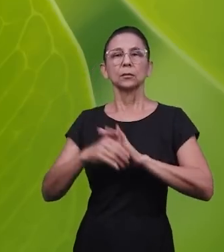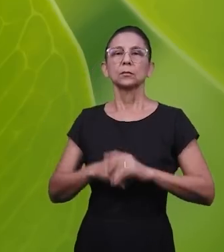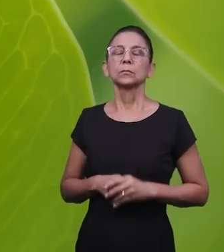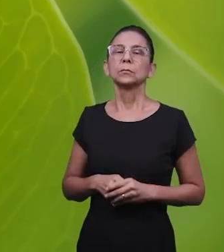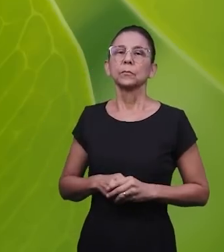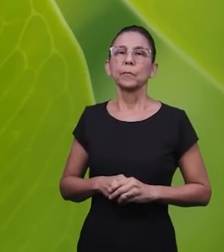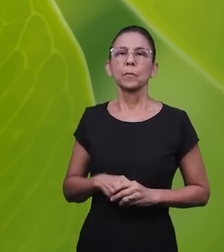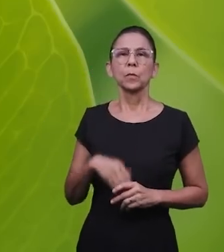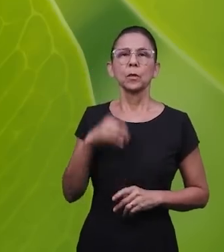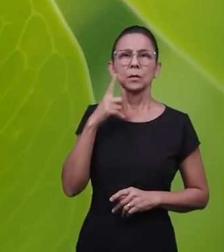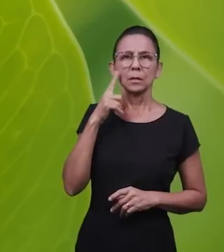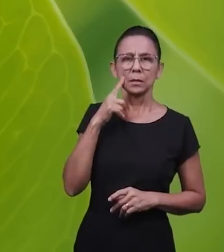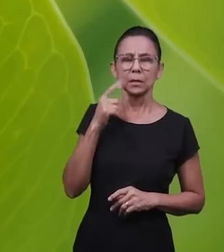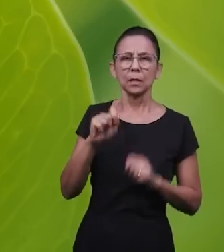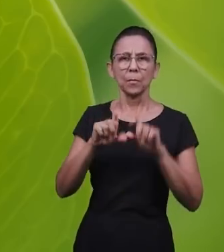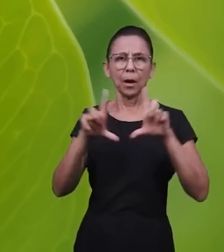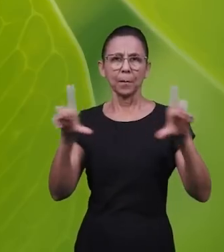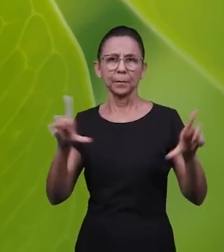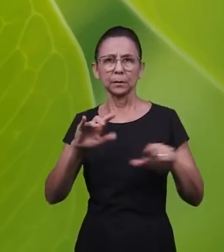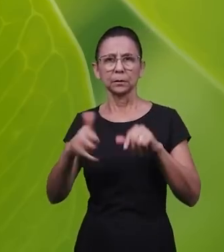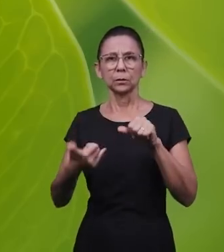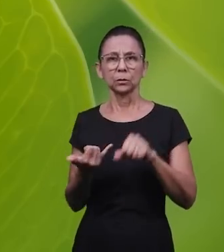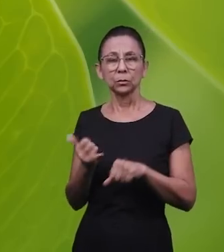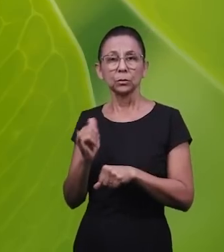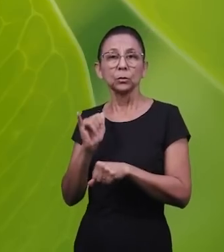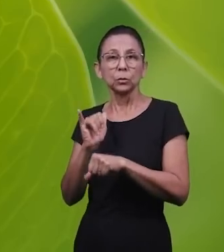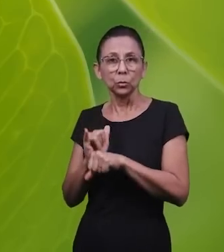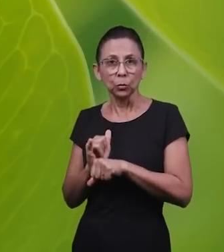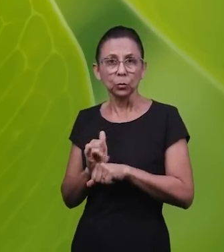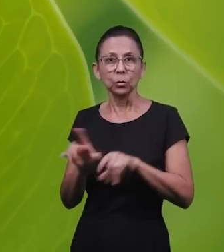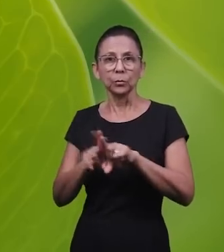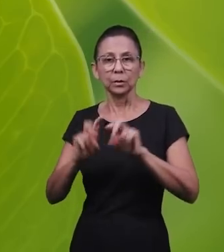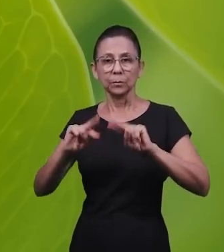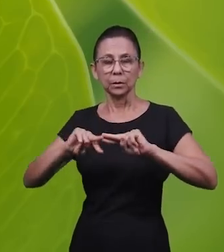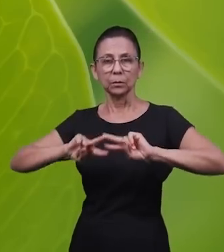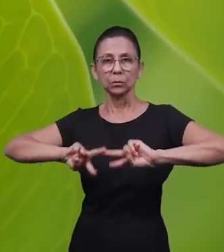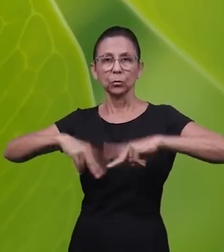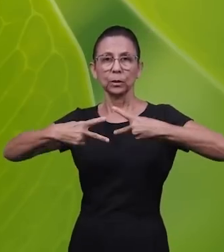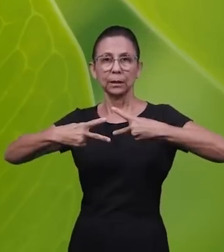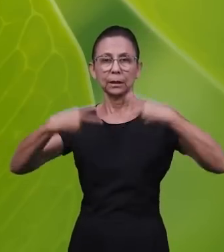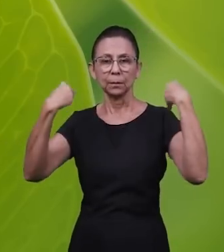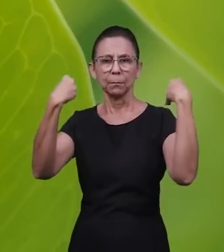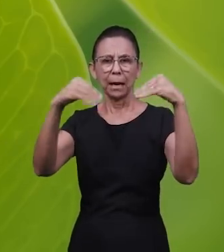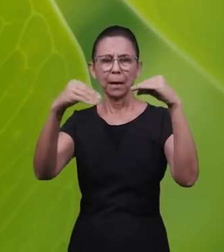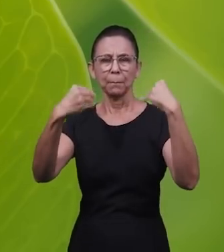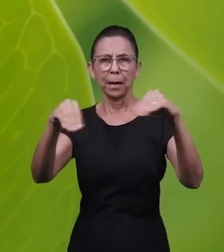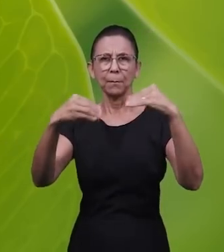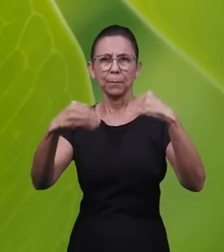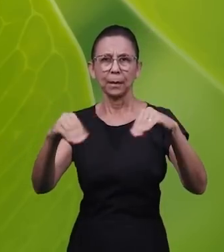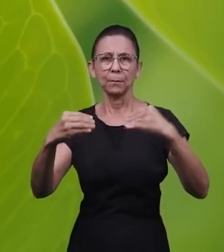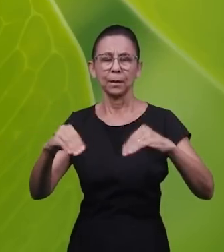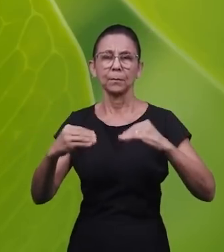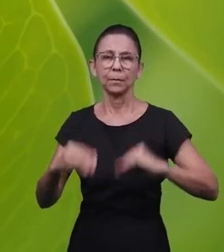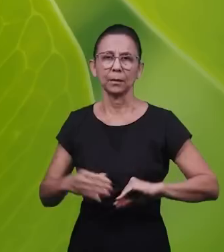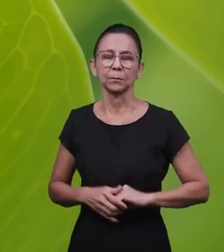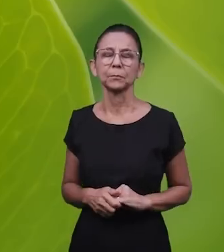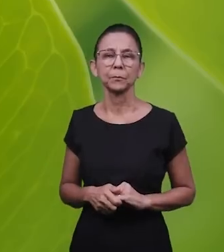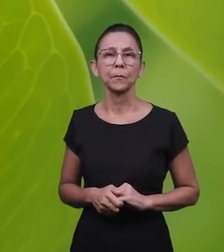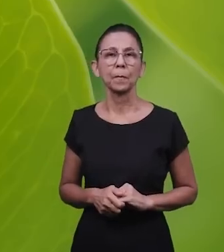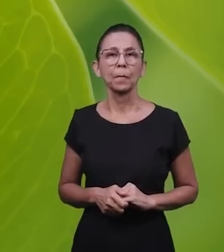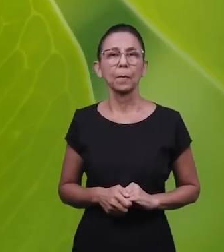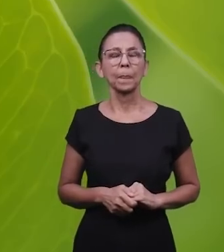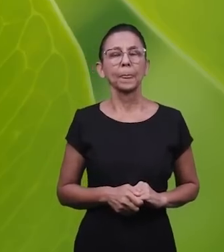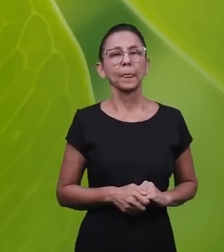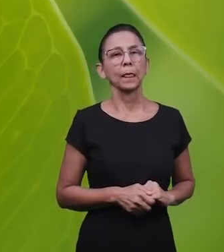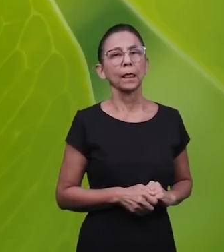através do canal oficial da Igreja Cristã Maranata no YouTube, onde o link é partilhado todos os sábados e divulgado entre todos os